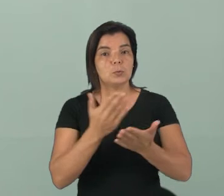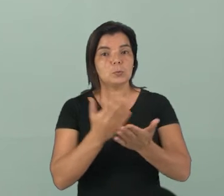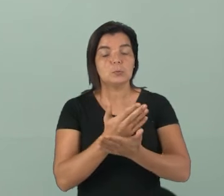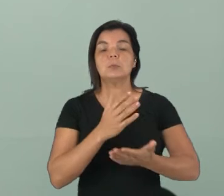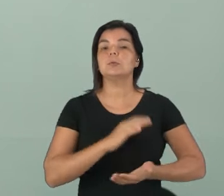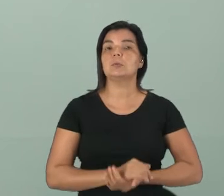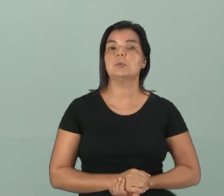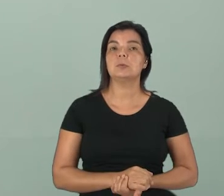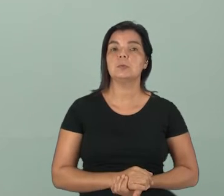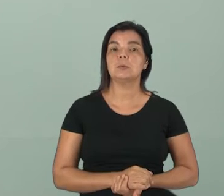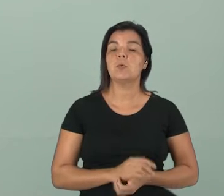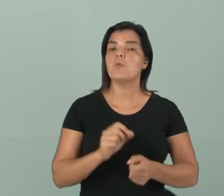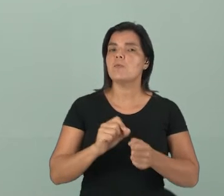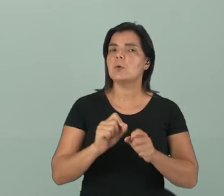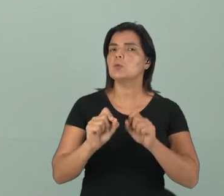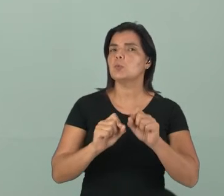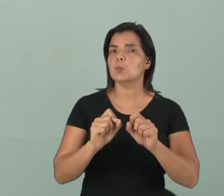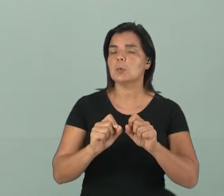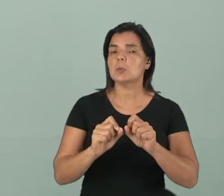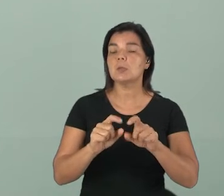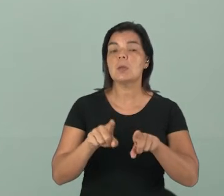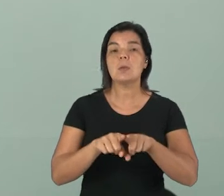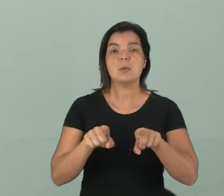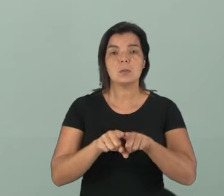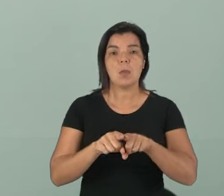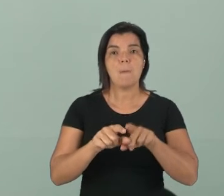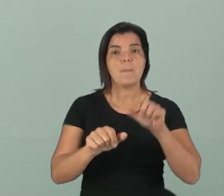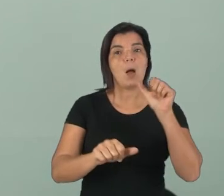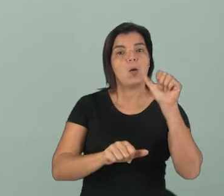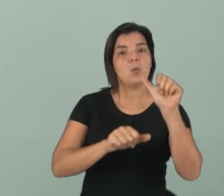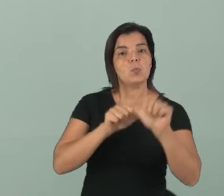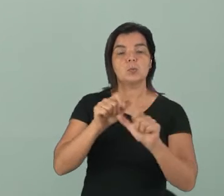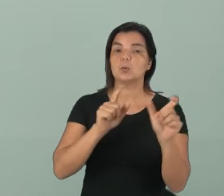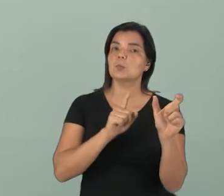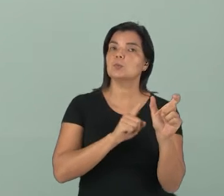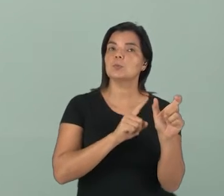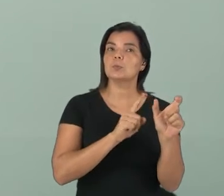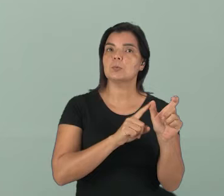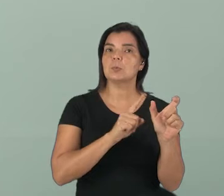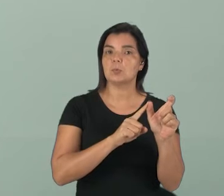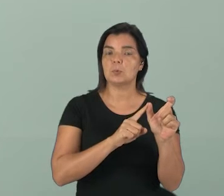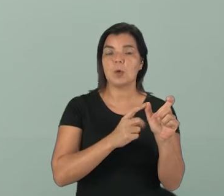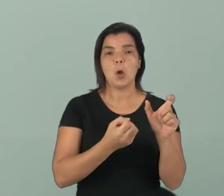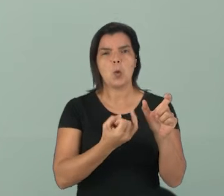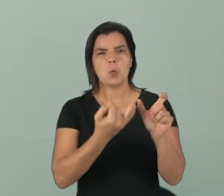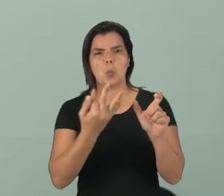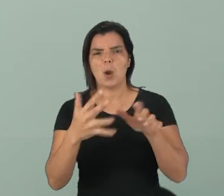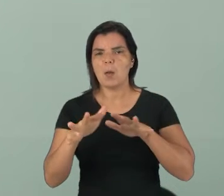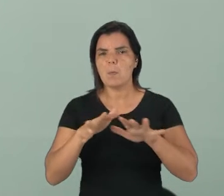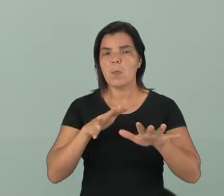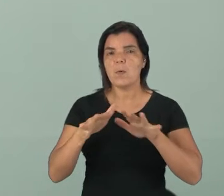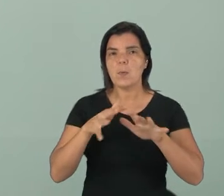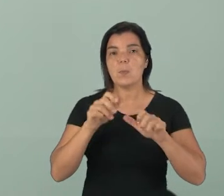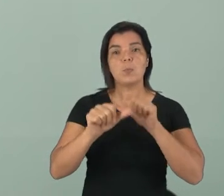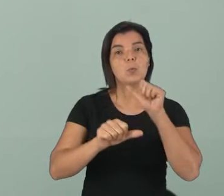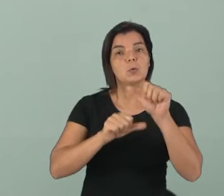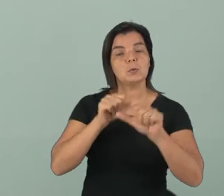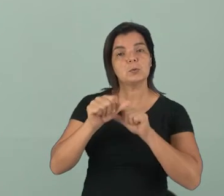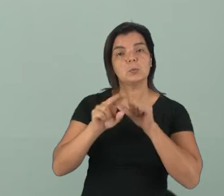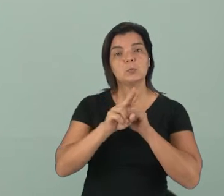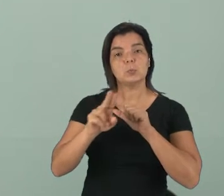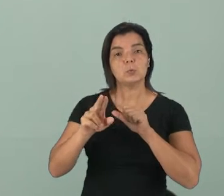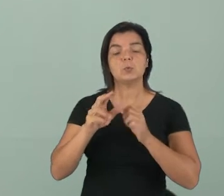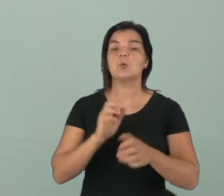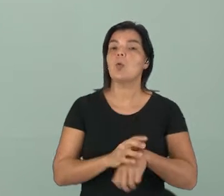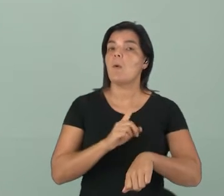Eles estão fazendo uma cultura para inverter esse nome, trocar, em vez de ser quantidade de movimento, chamar